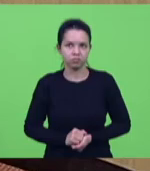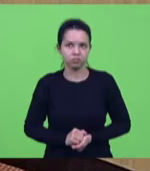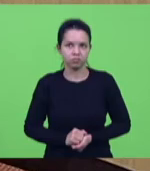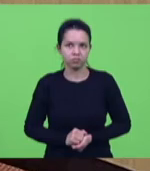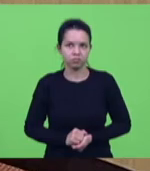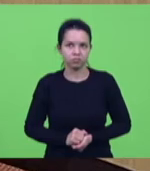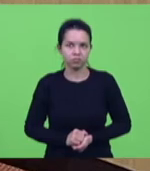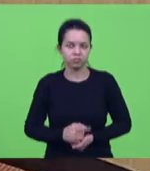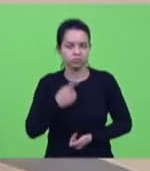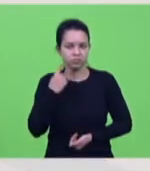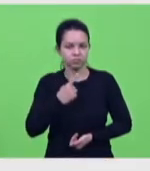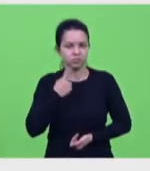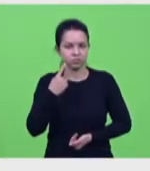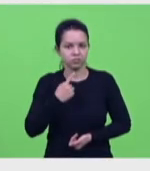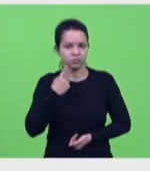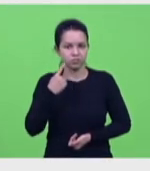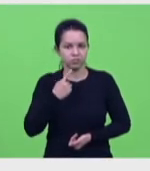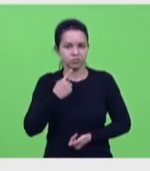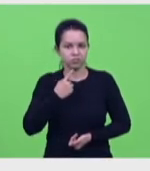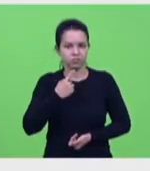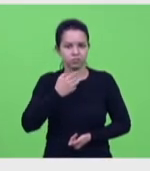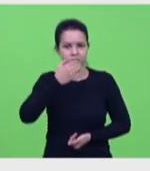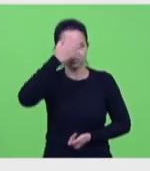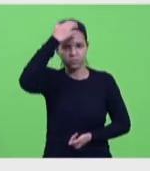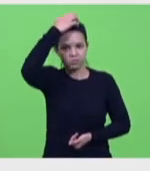Como vota o deputado Coronel Mocelin?